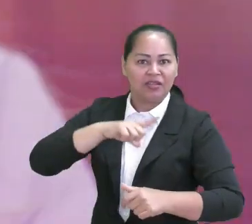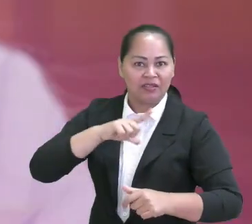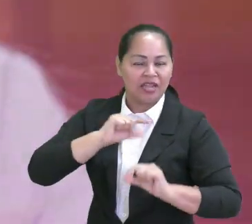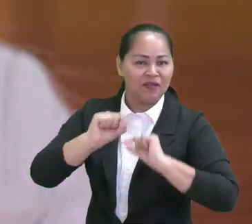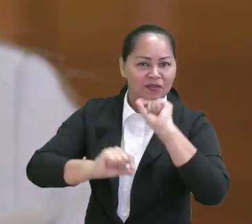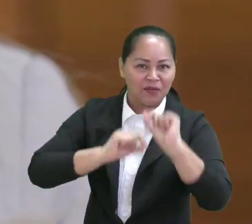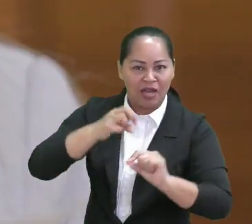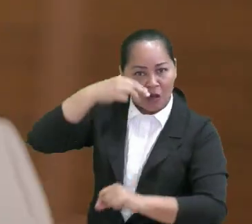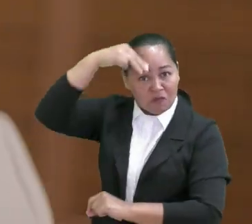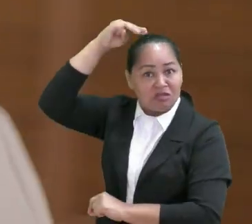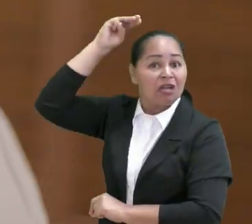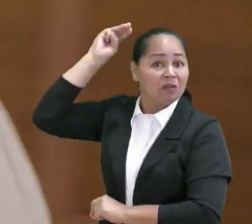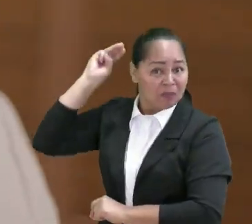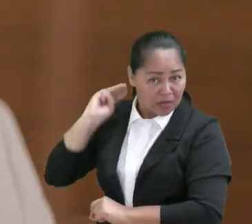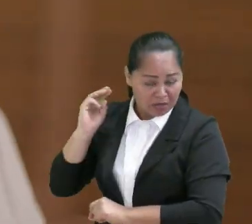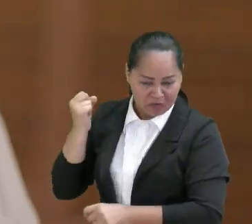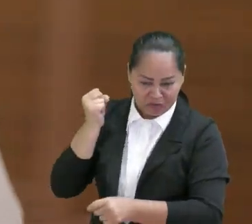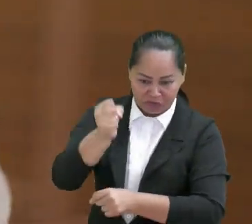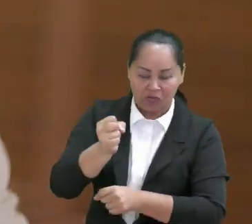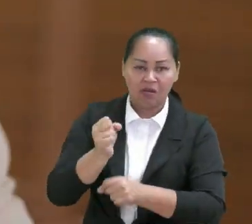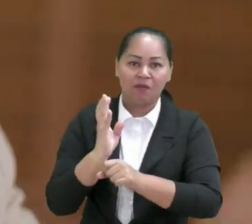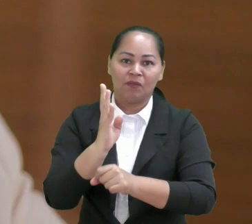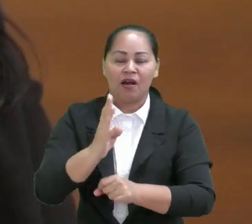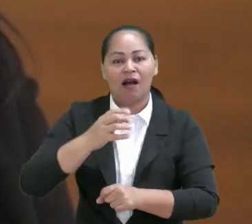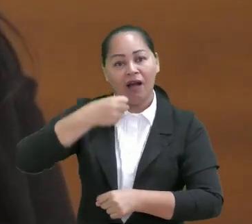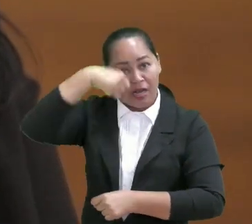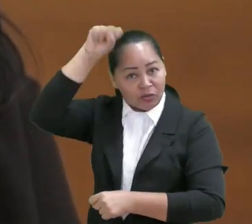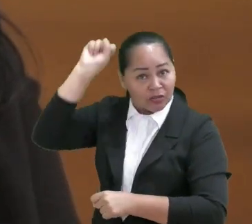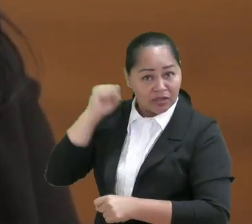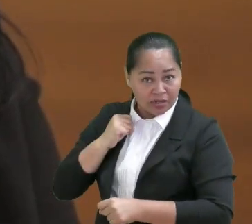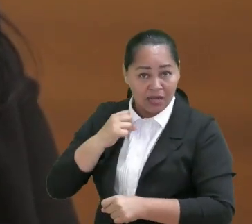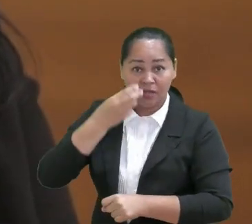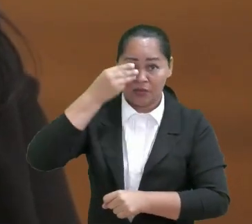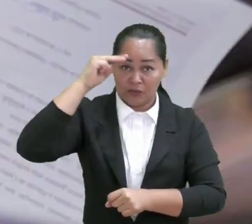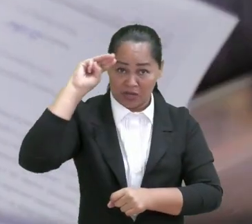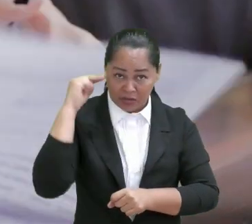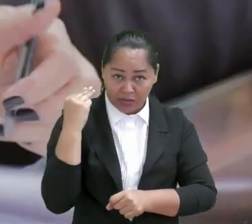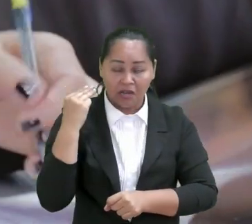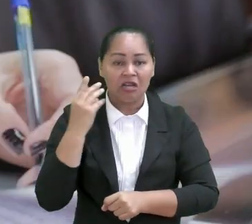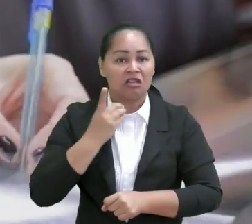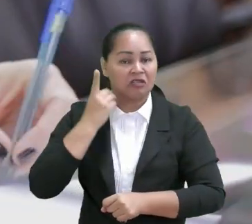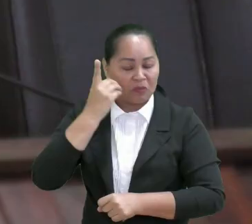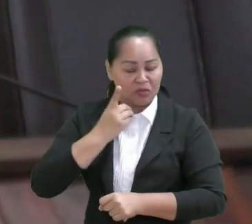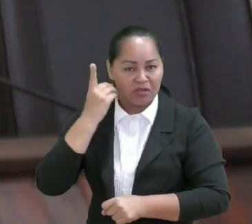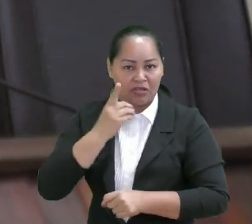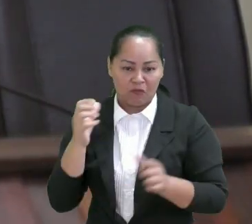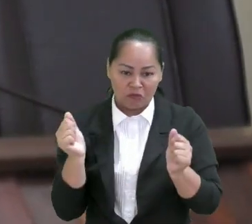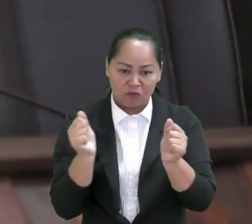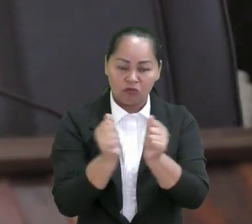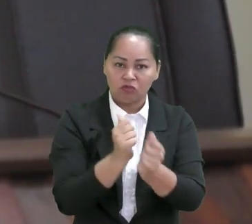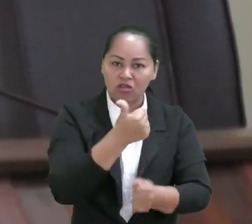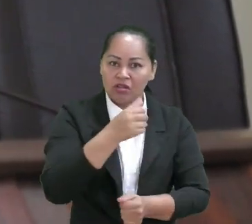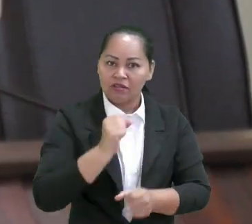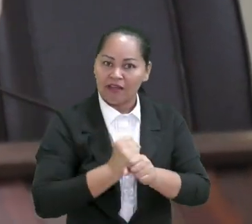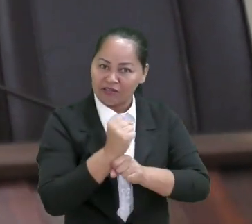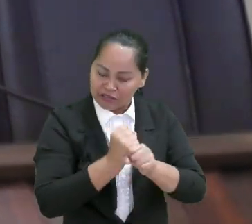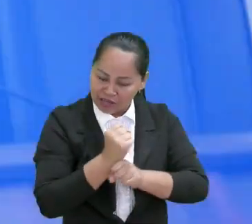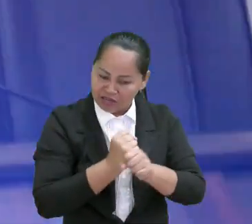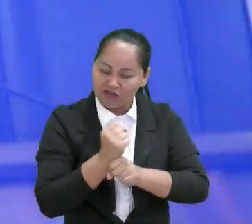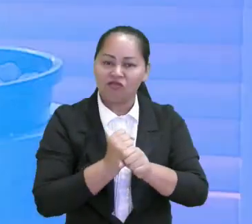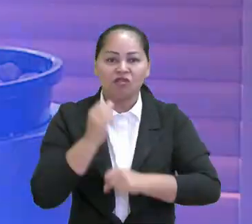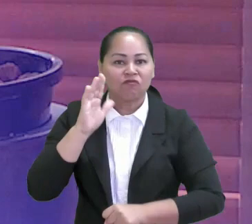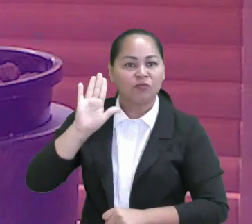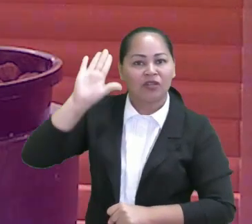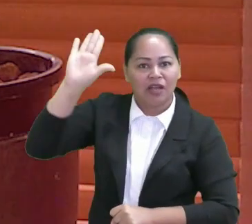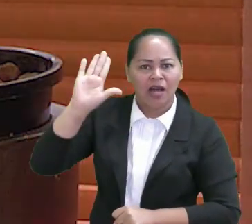debutante Michele Mello e as Antônias, Salles e Maria, que juntas somam 10 mandatos. Nós